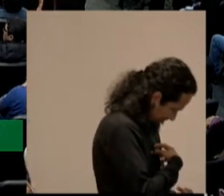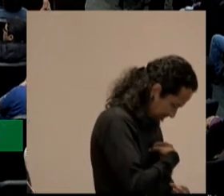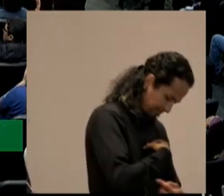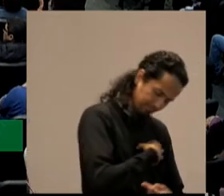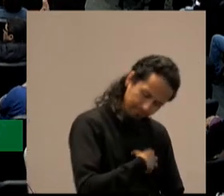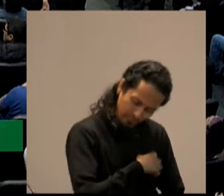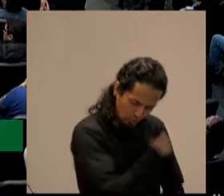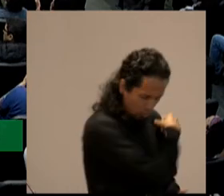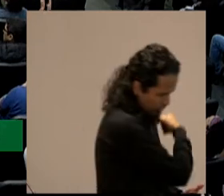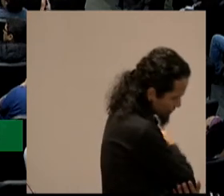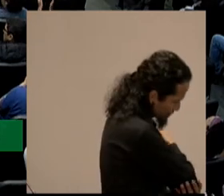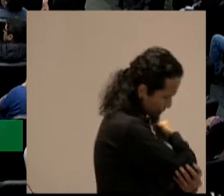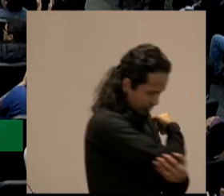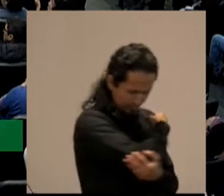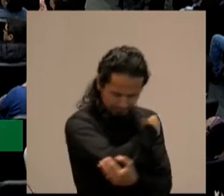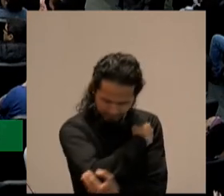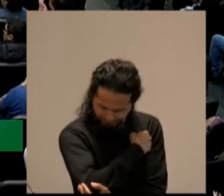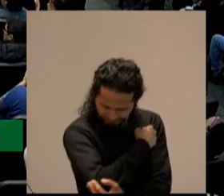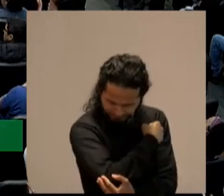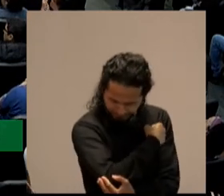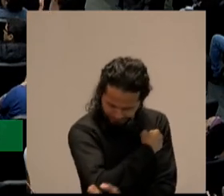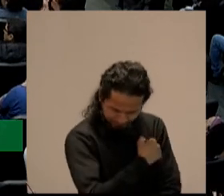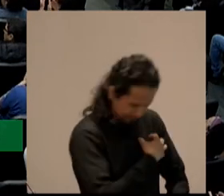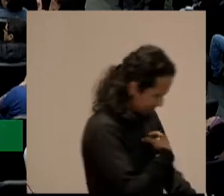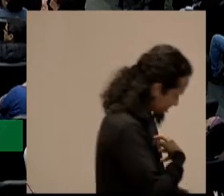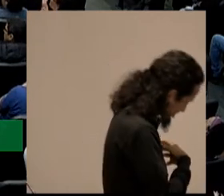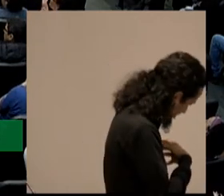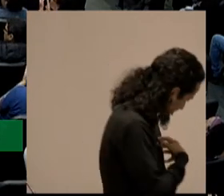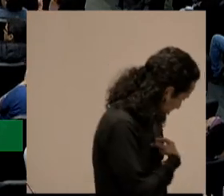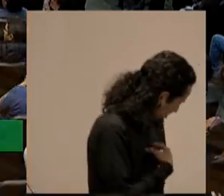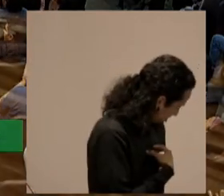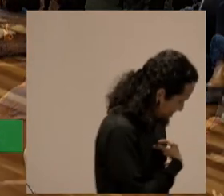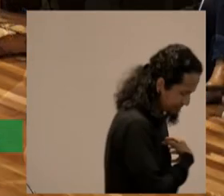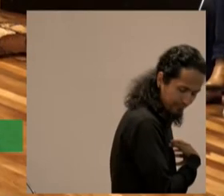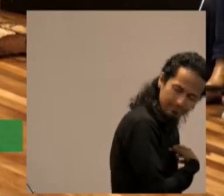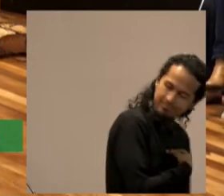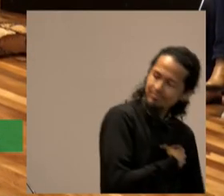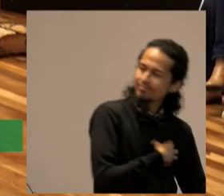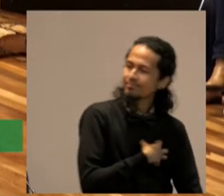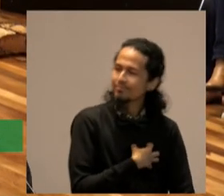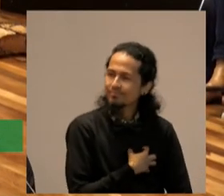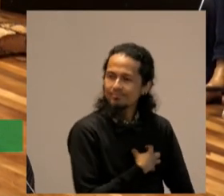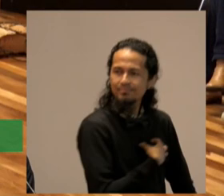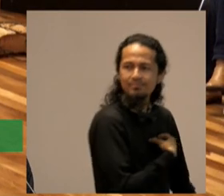Ivia, Ozu, Oba, Ia,